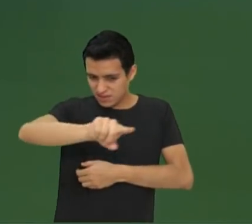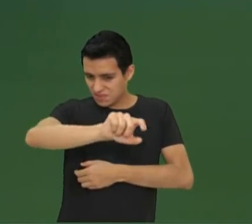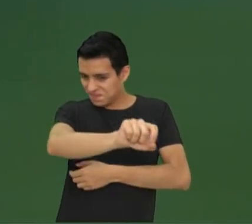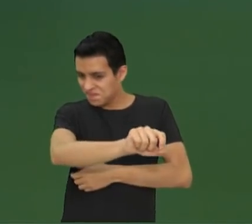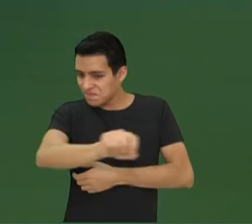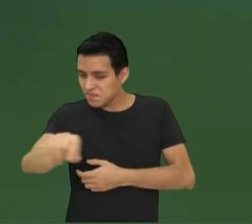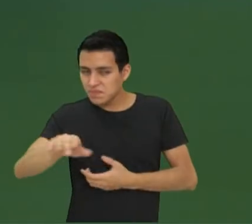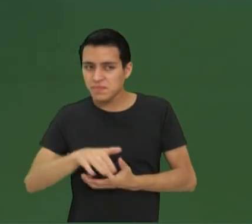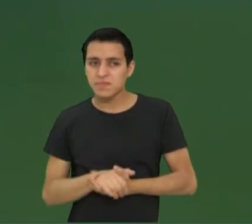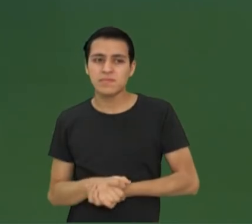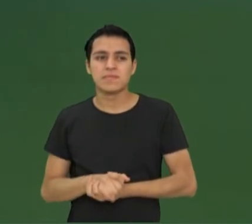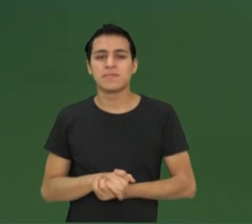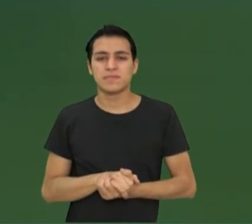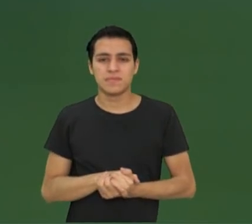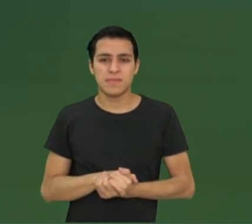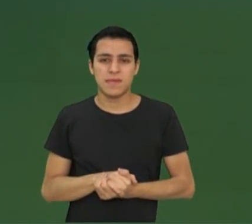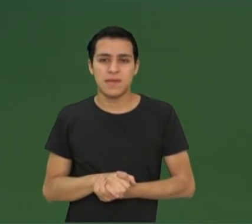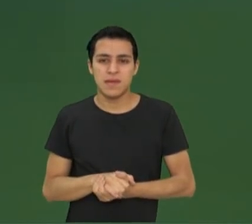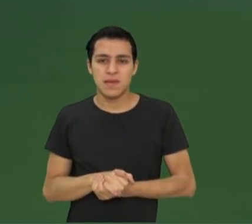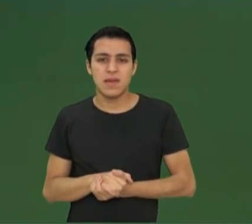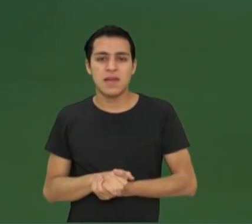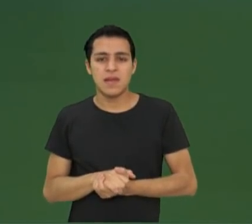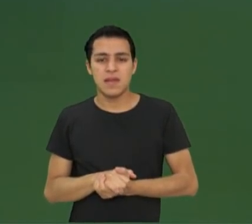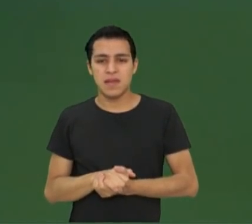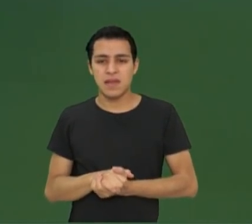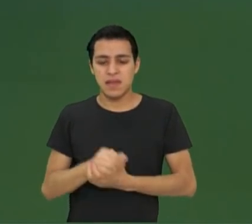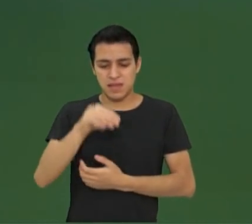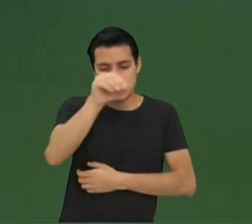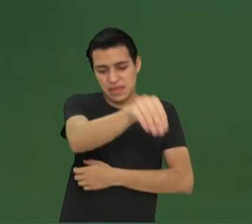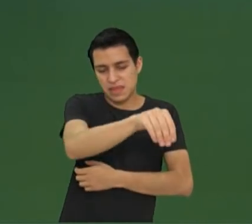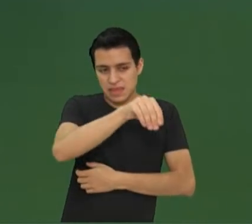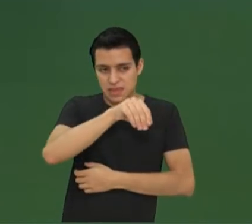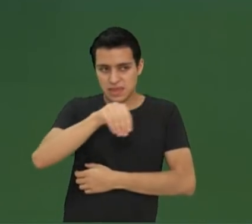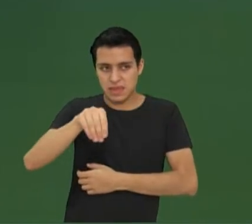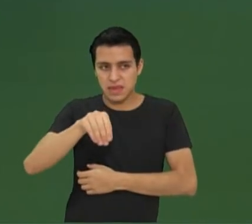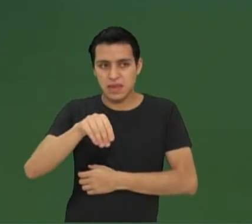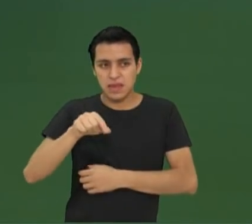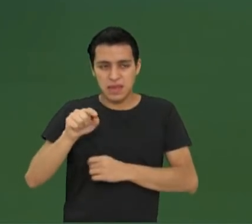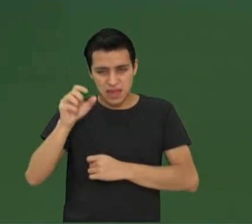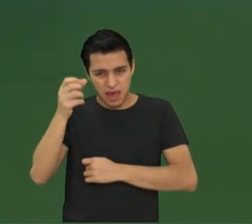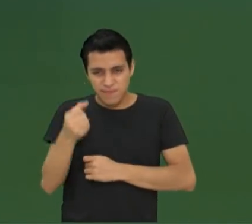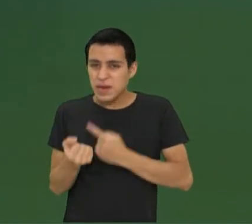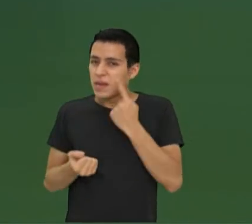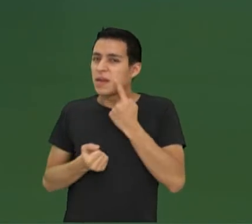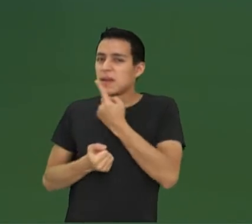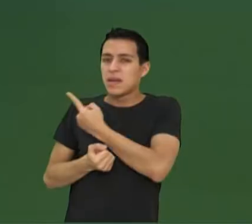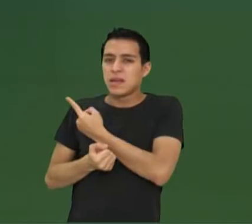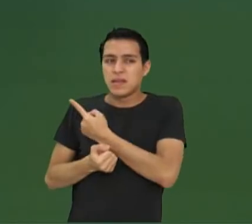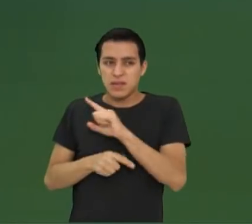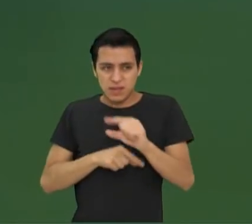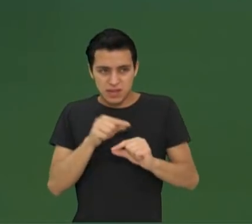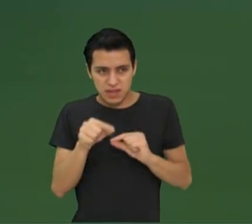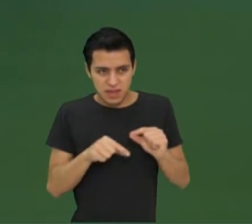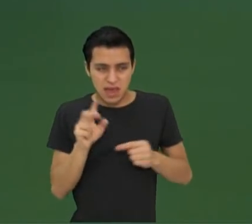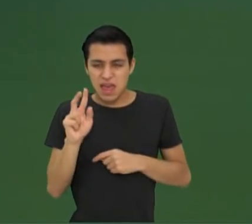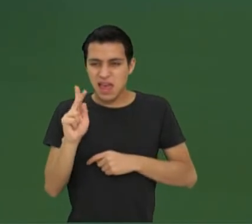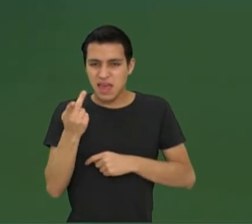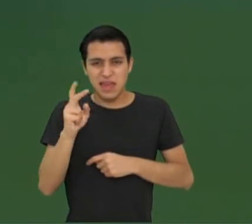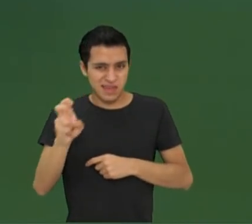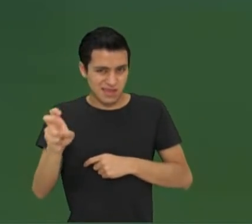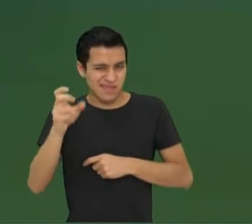as peças escuras, vai responder o cavalo C6. E as peças brancas devolvem a dama na casa